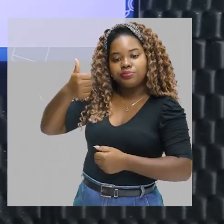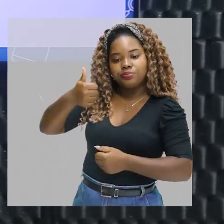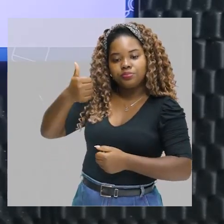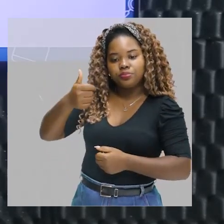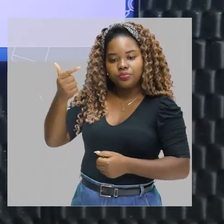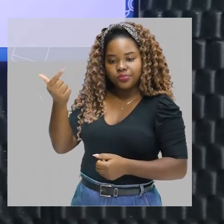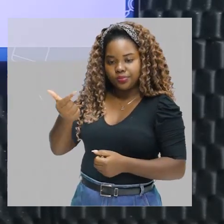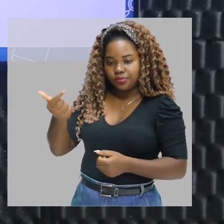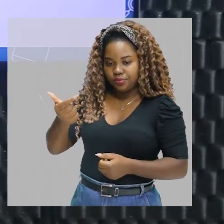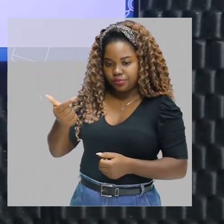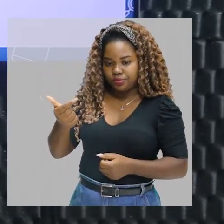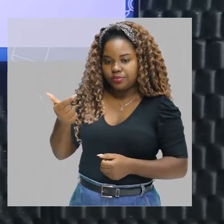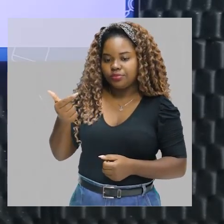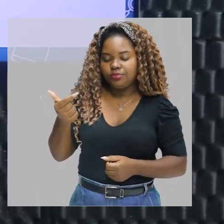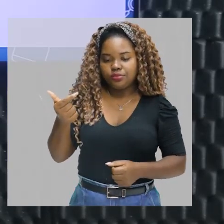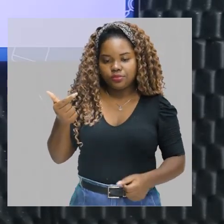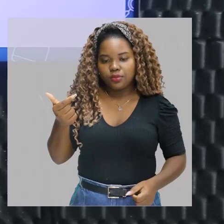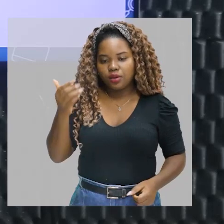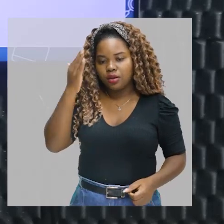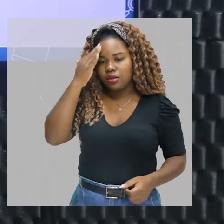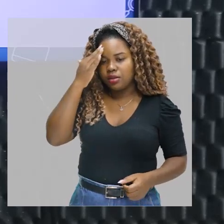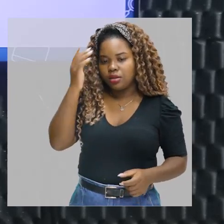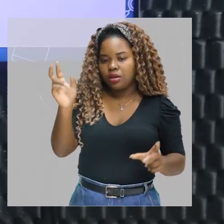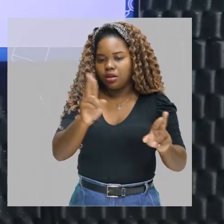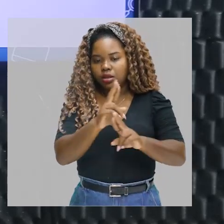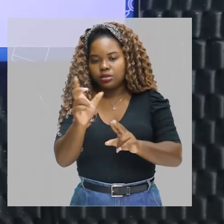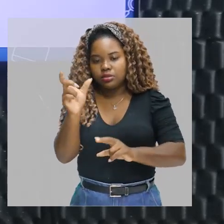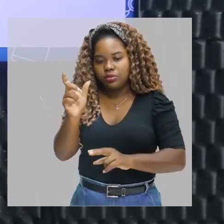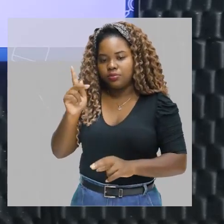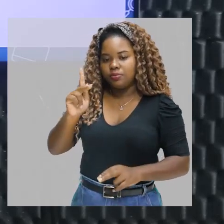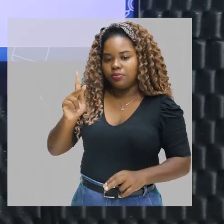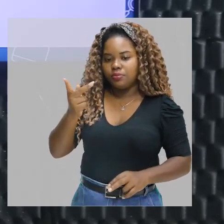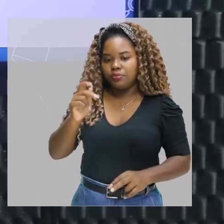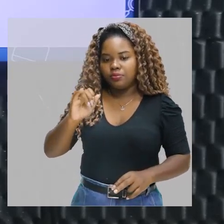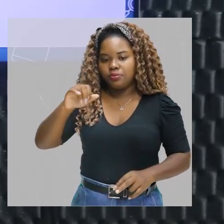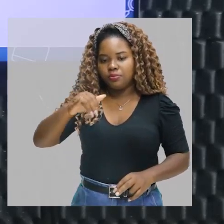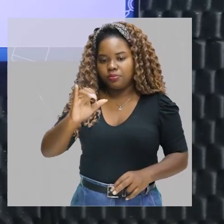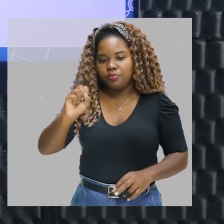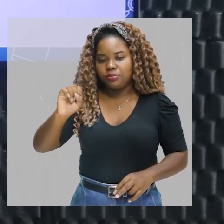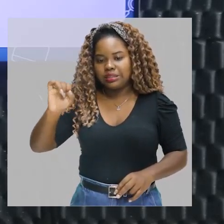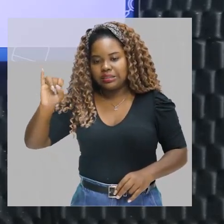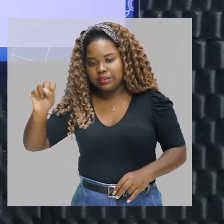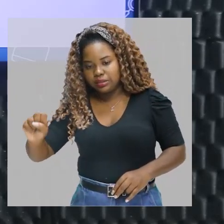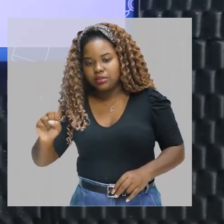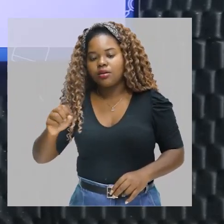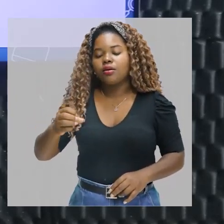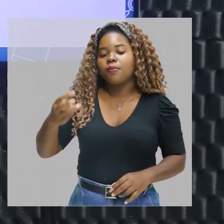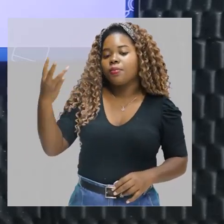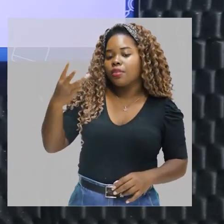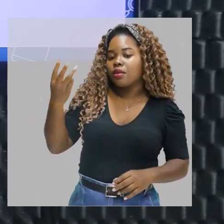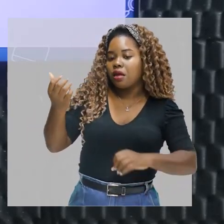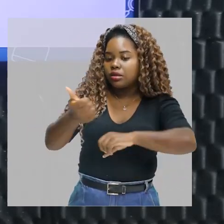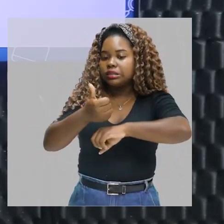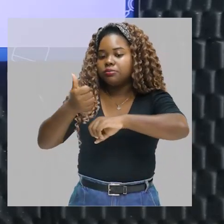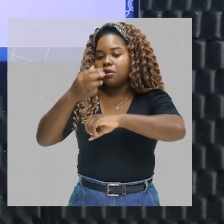né? Vamos entender a relação dessas palavras e a importância que ela tem, tá certo? Vamos falar aí das primeiras